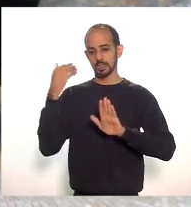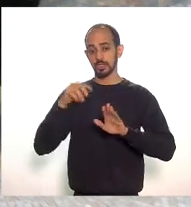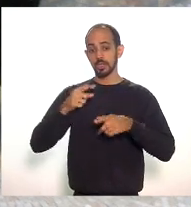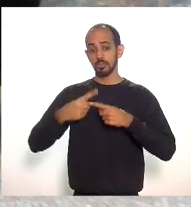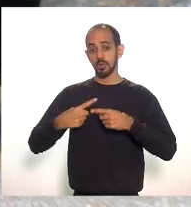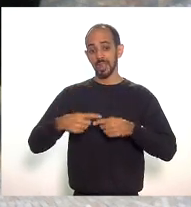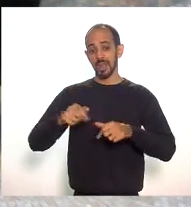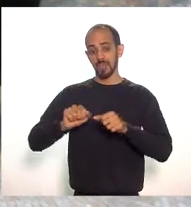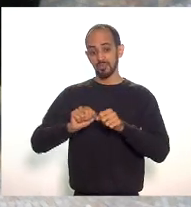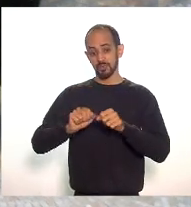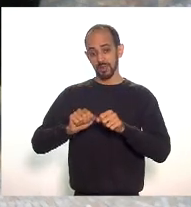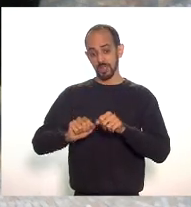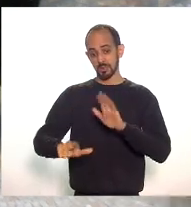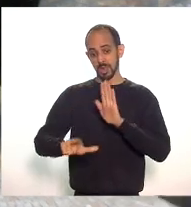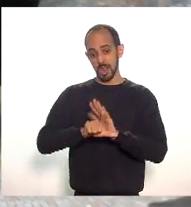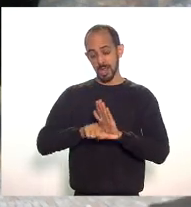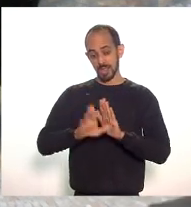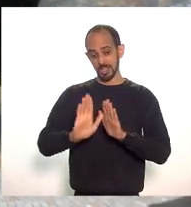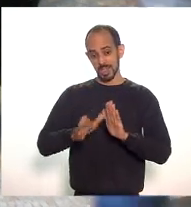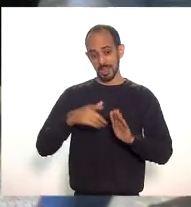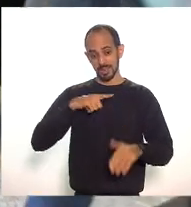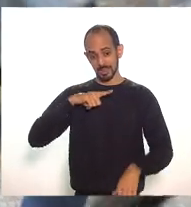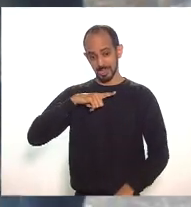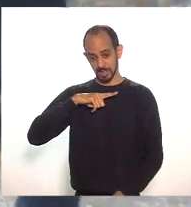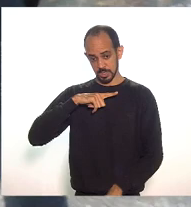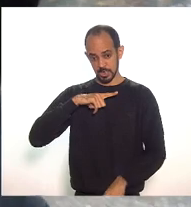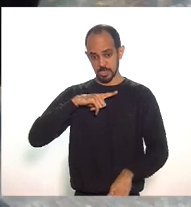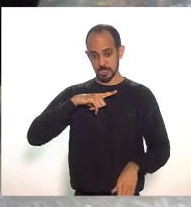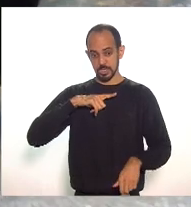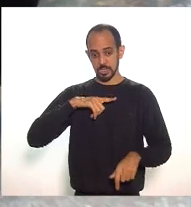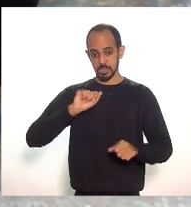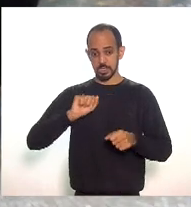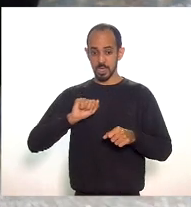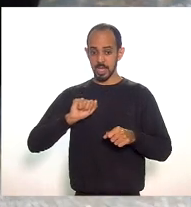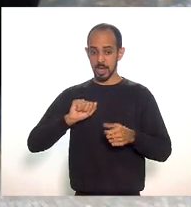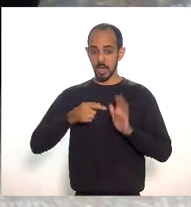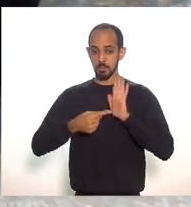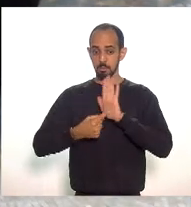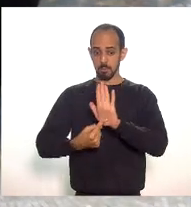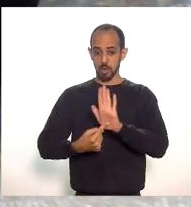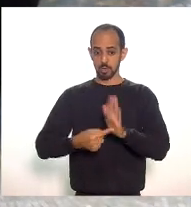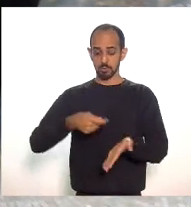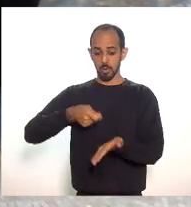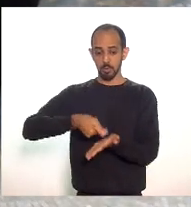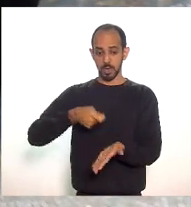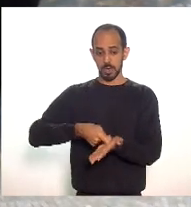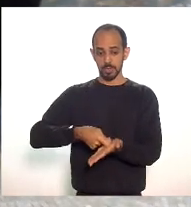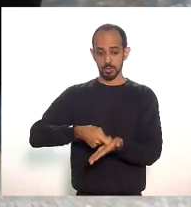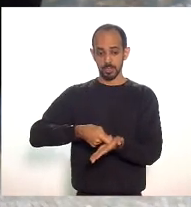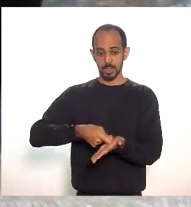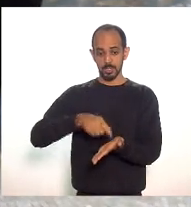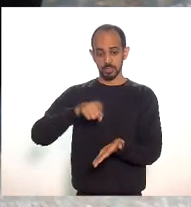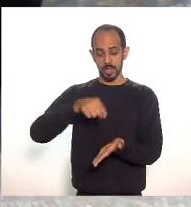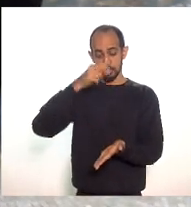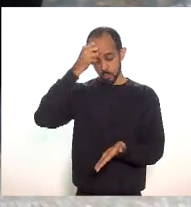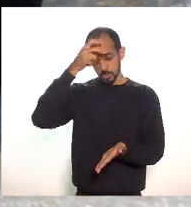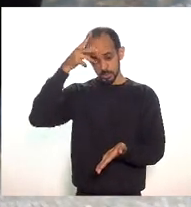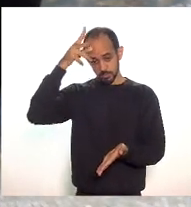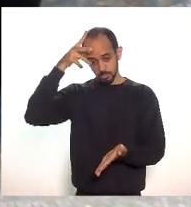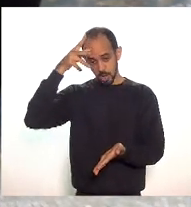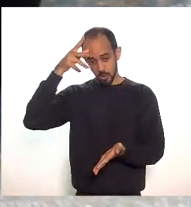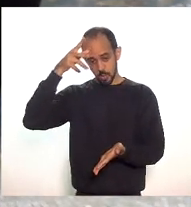alteração de uma lei já existente e ela remete a uma questão que uma obrigatoriedade Municipal e